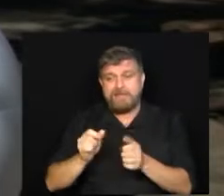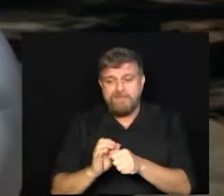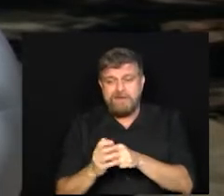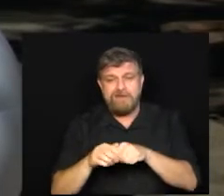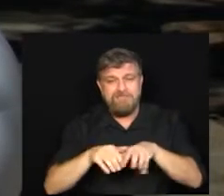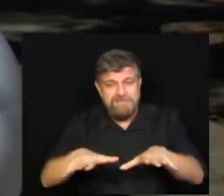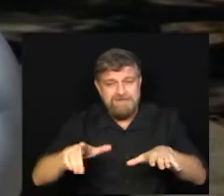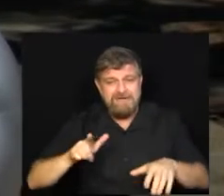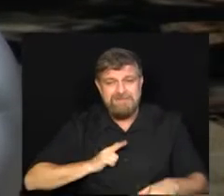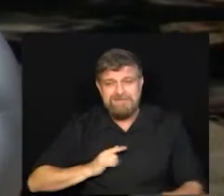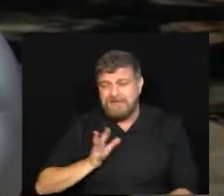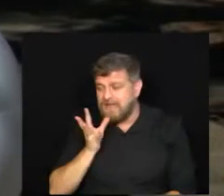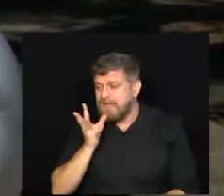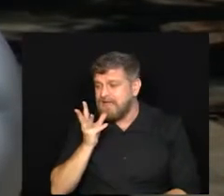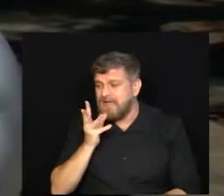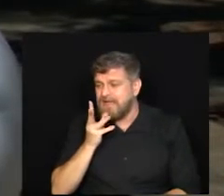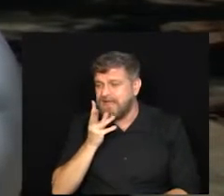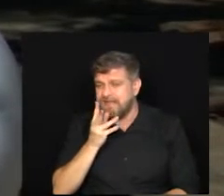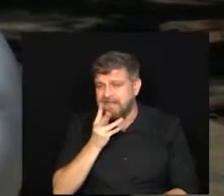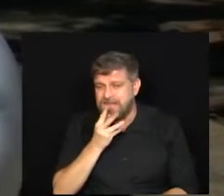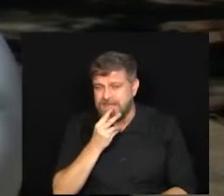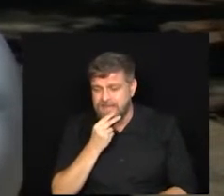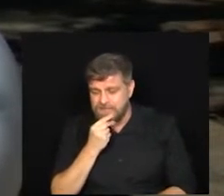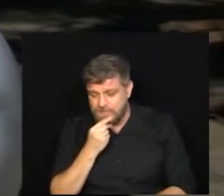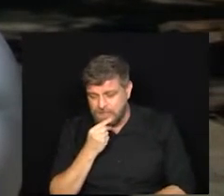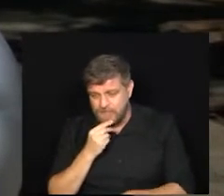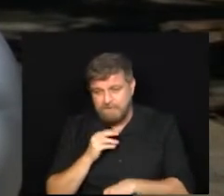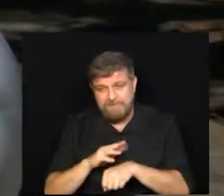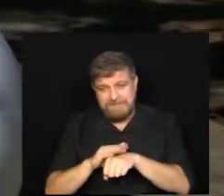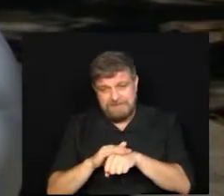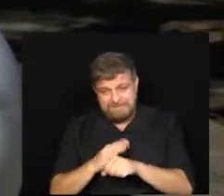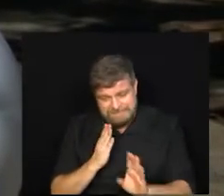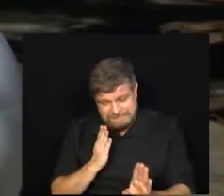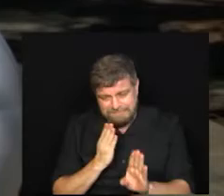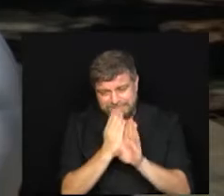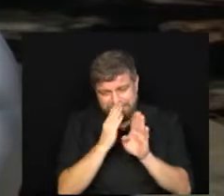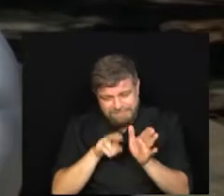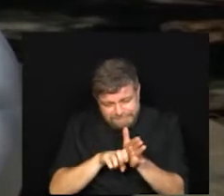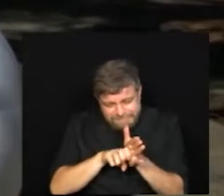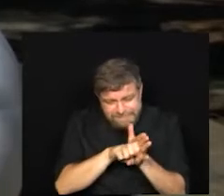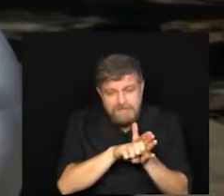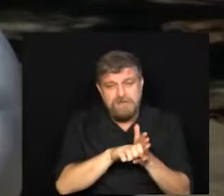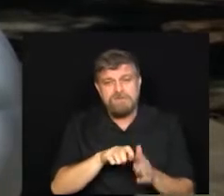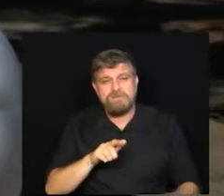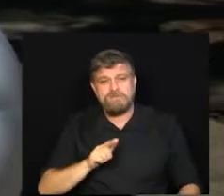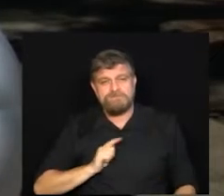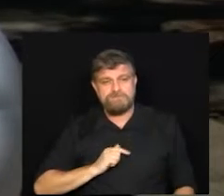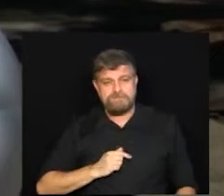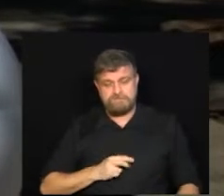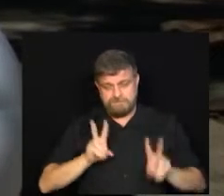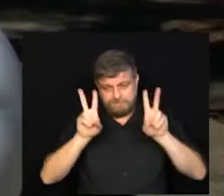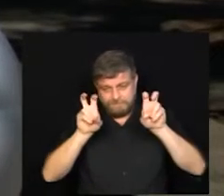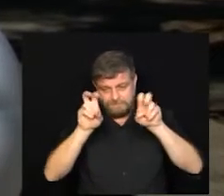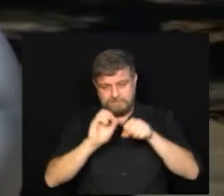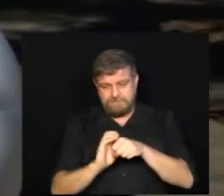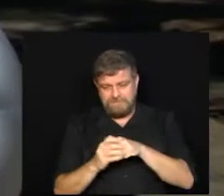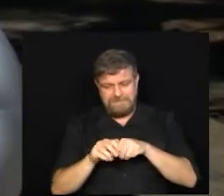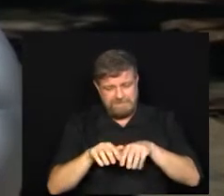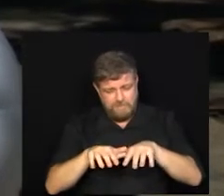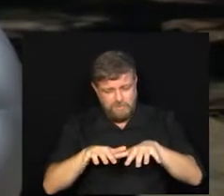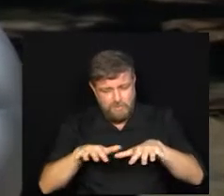são os diagnósticos tardios de doenças como as doenças oncológicas. E a gente, quando fala de pandemia, do coronavírus, a